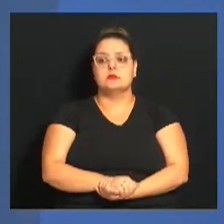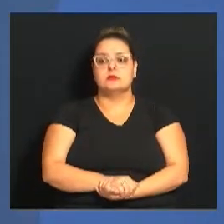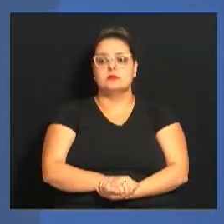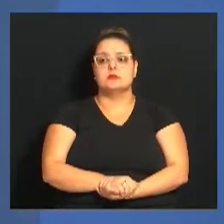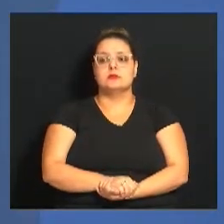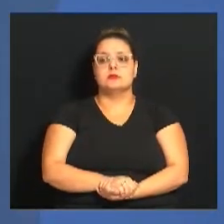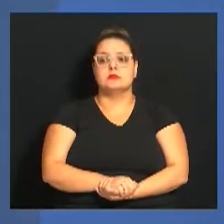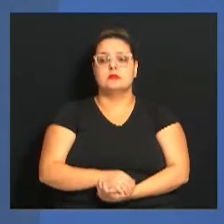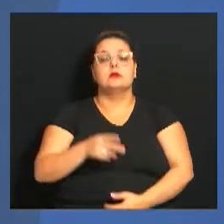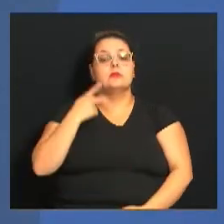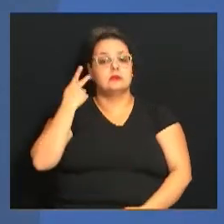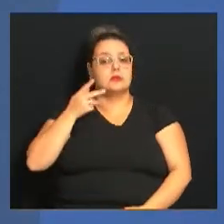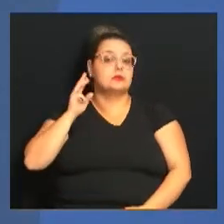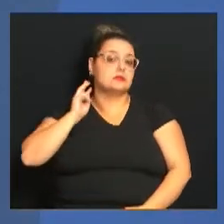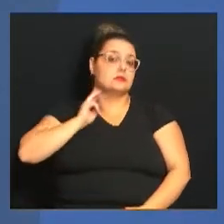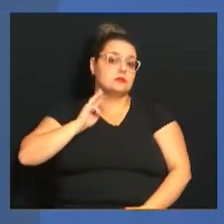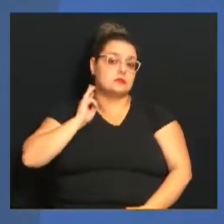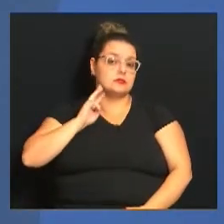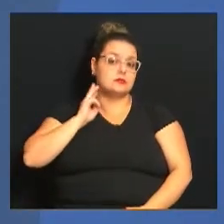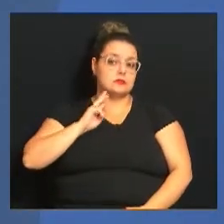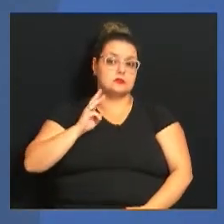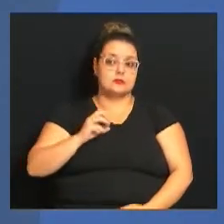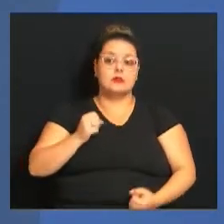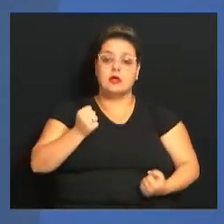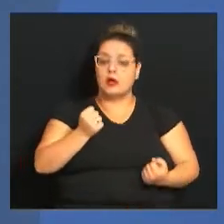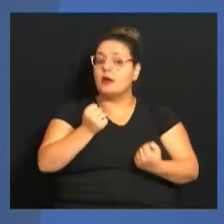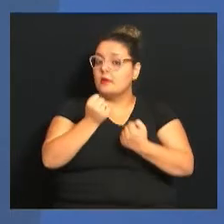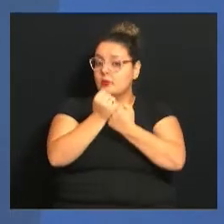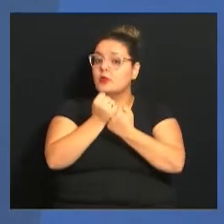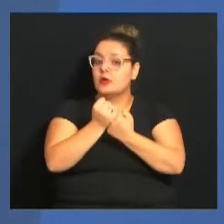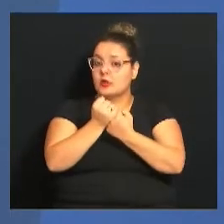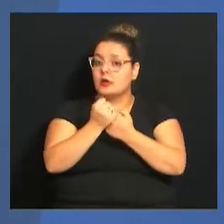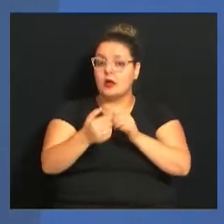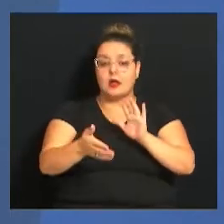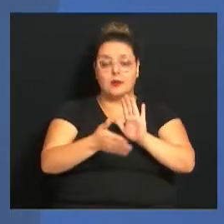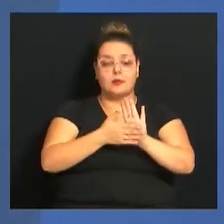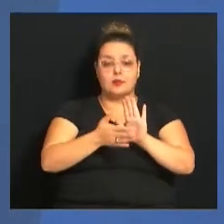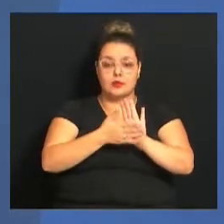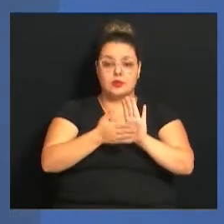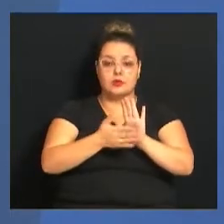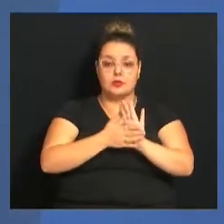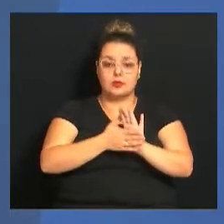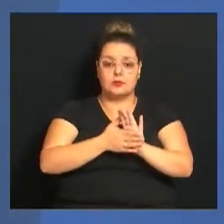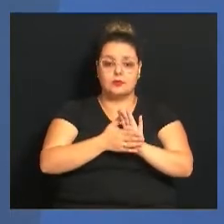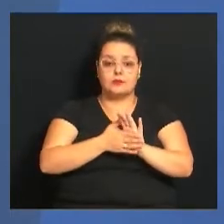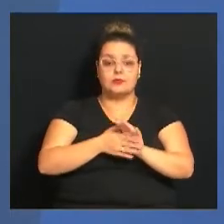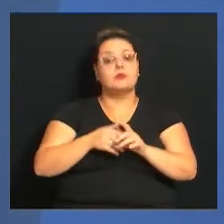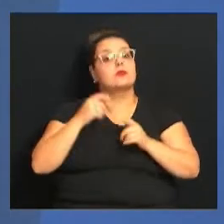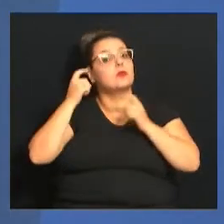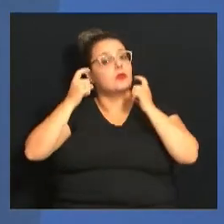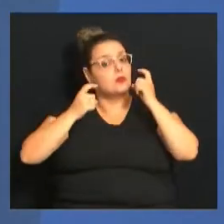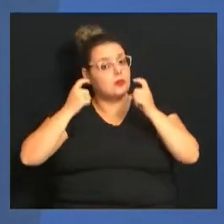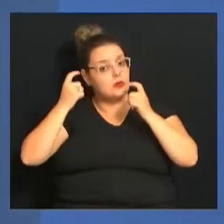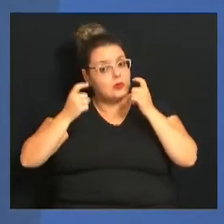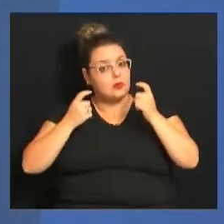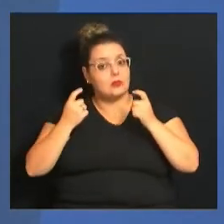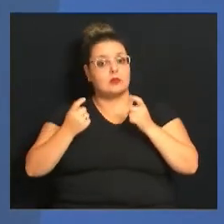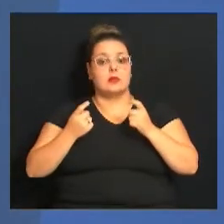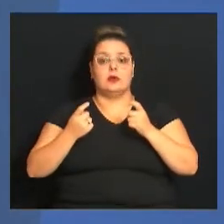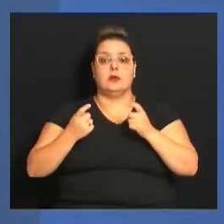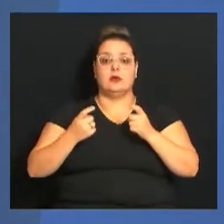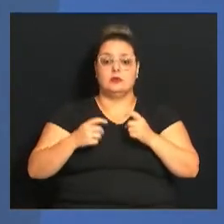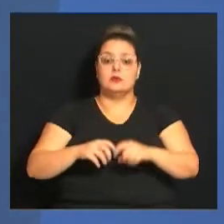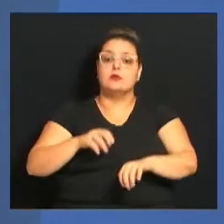vereador Cecílio Santos, apesar de apoiar a proposta, se mostrou preocupado em relação à